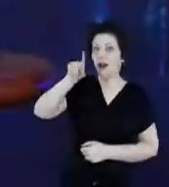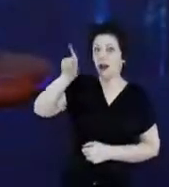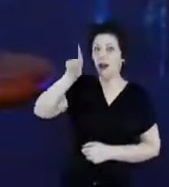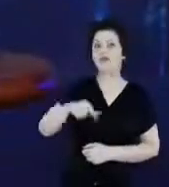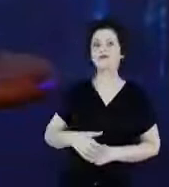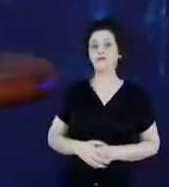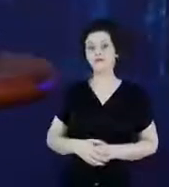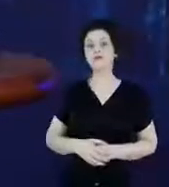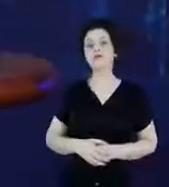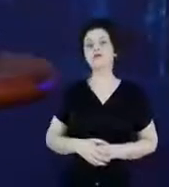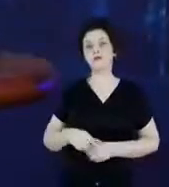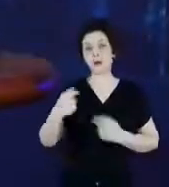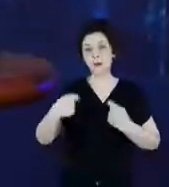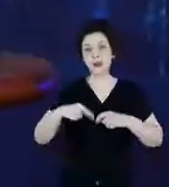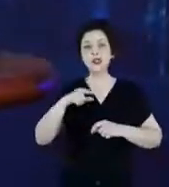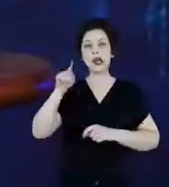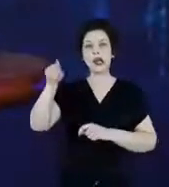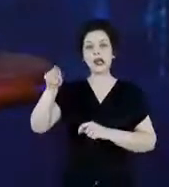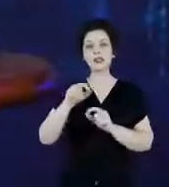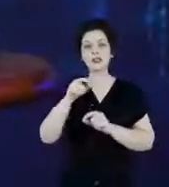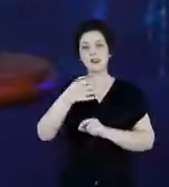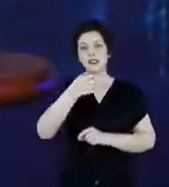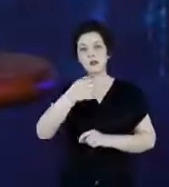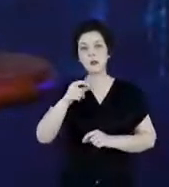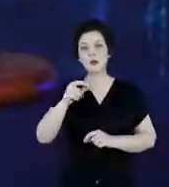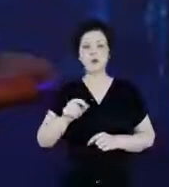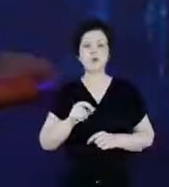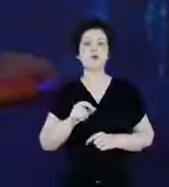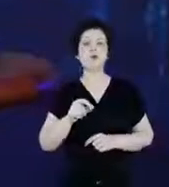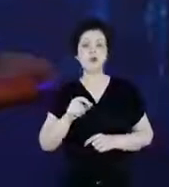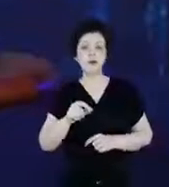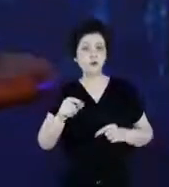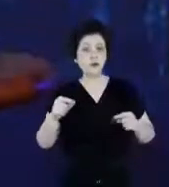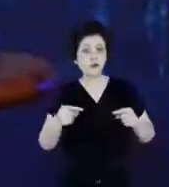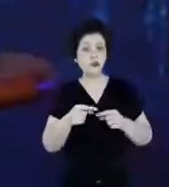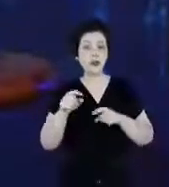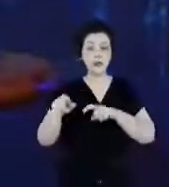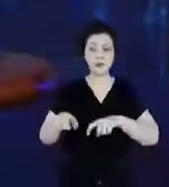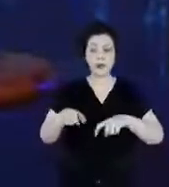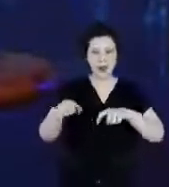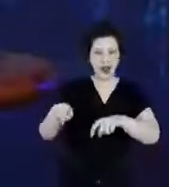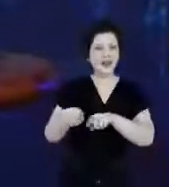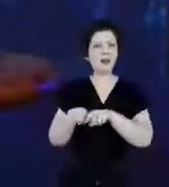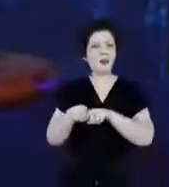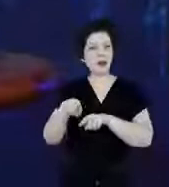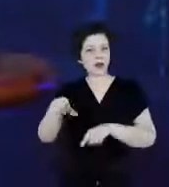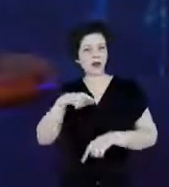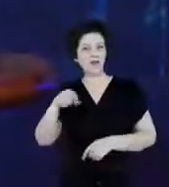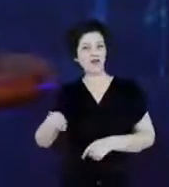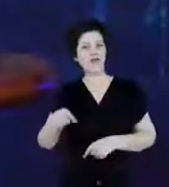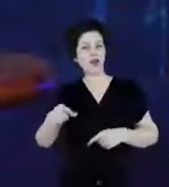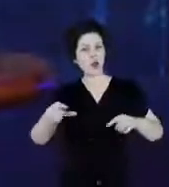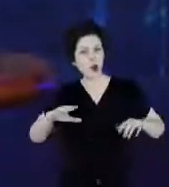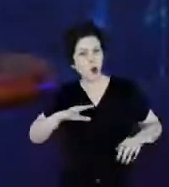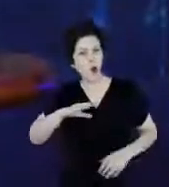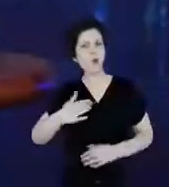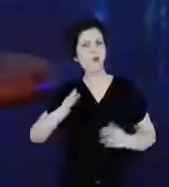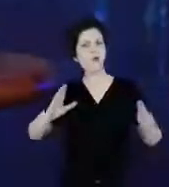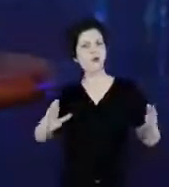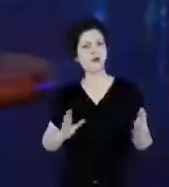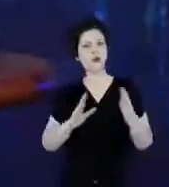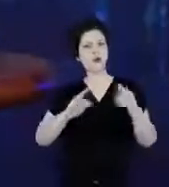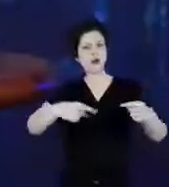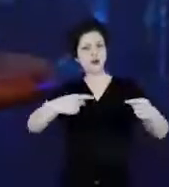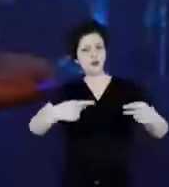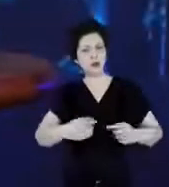exatamente por essa colocação que a Agnes fez tão bem. Eu acho que a gente tem que ter a coragem de enfrentar, né, e o desafio que a tecnologia